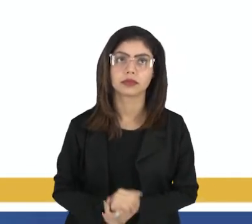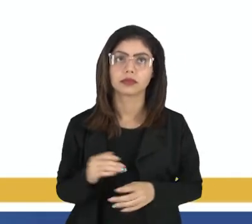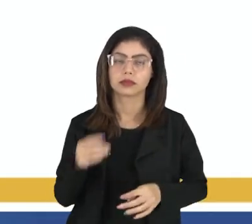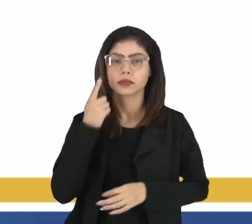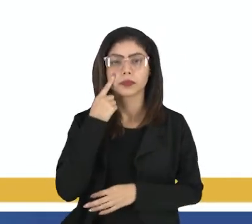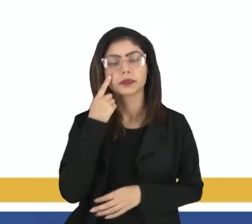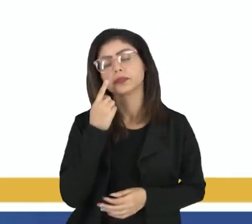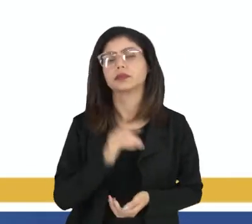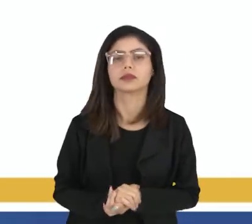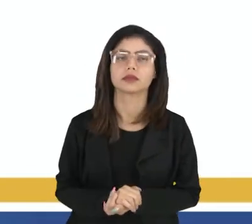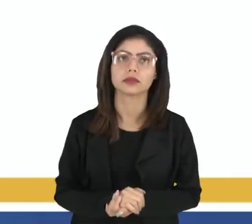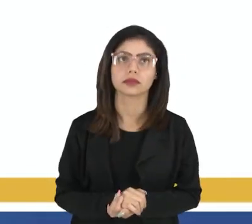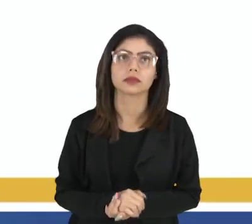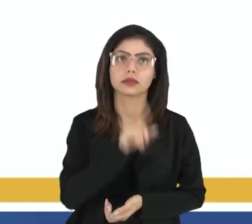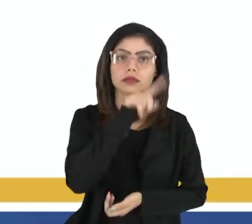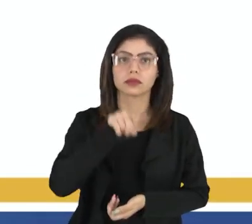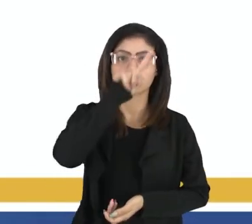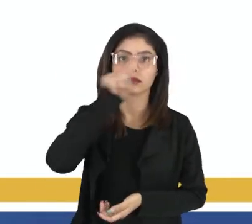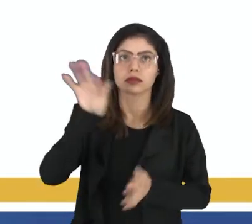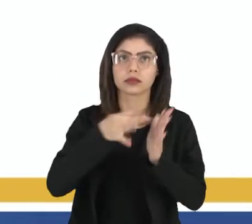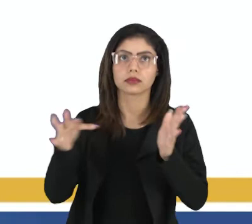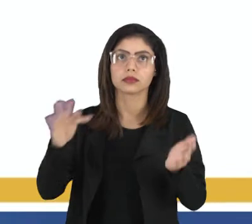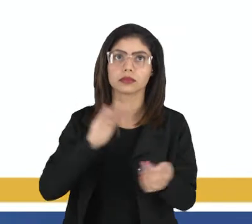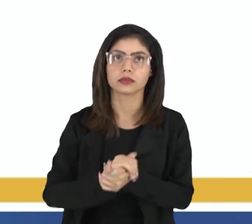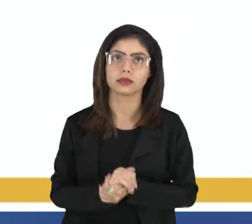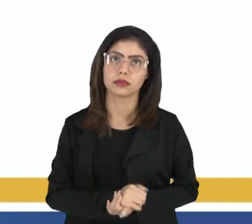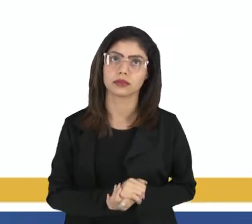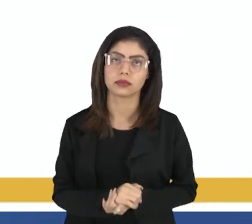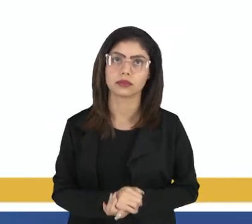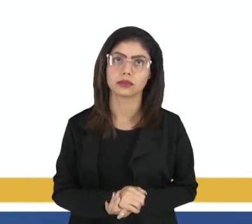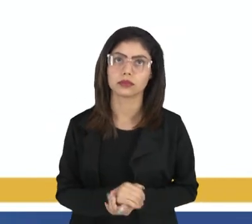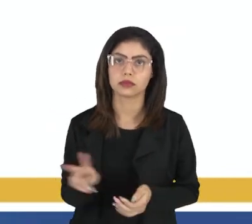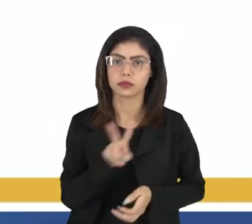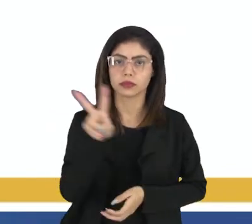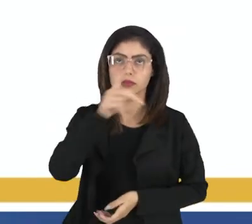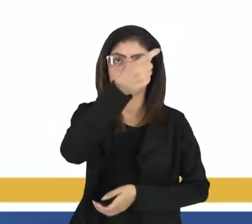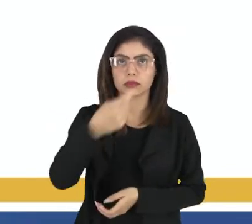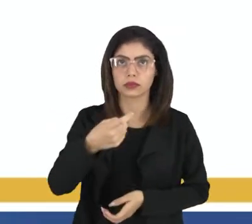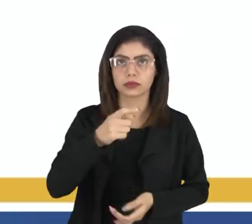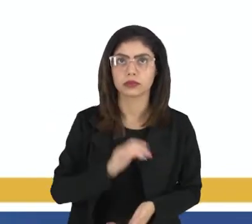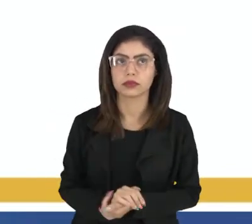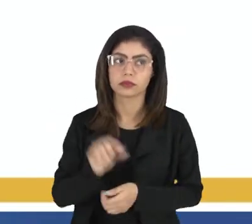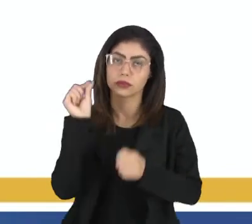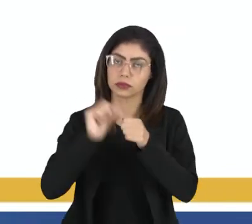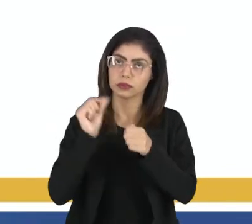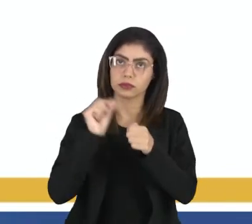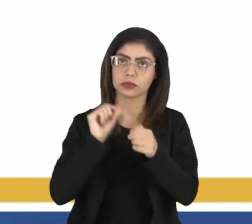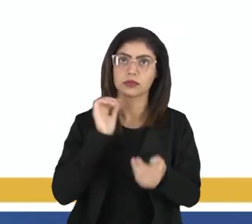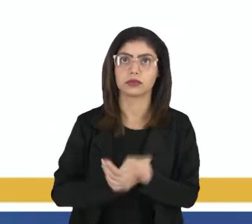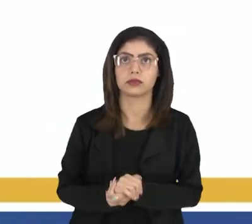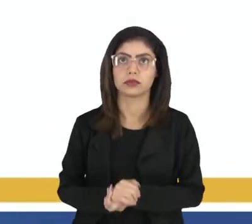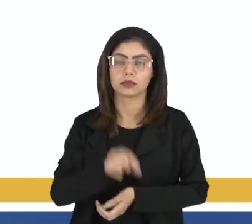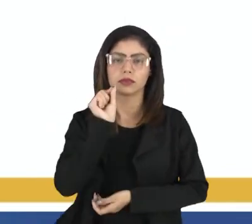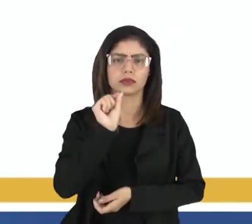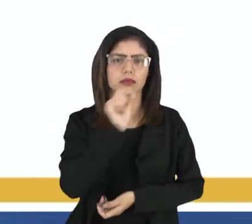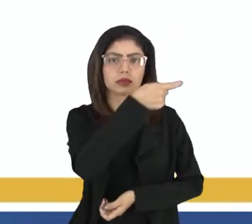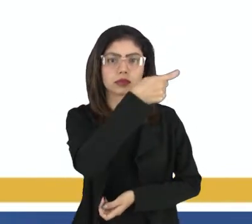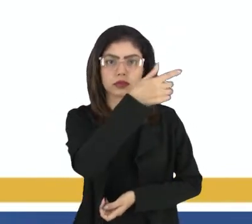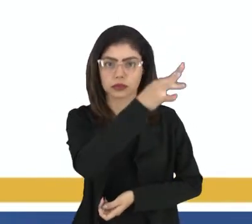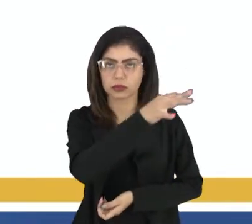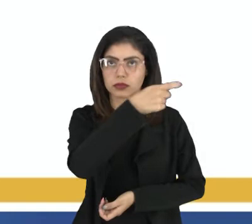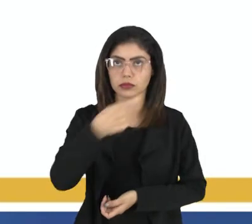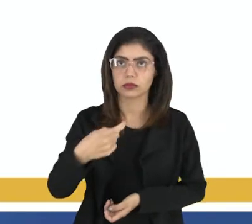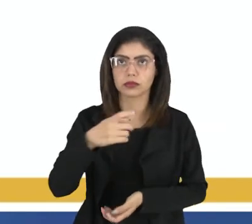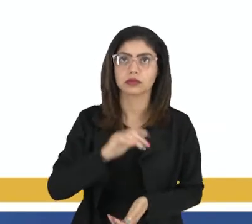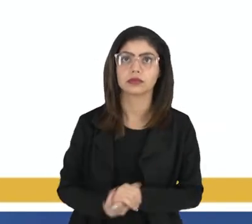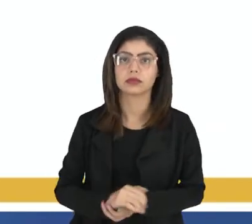Então, olha só. As raízes da função quadrática são os valores de x, que fazem com que o